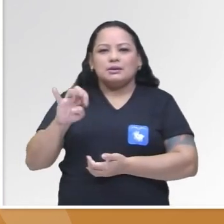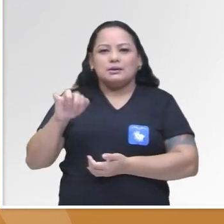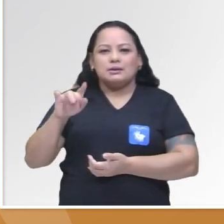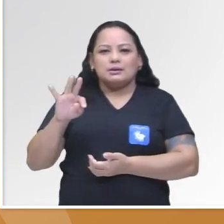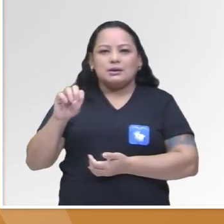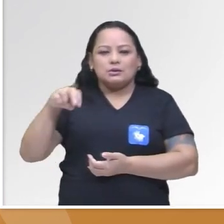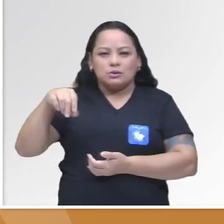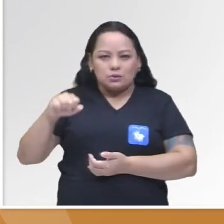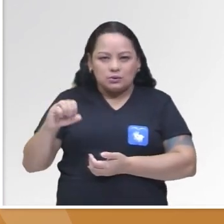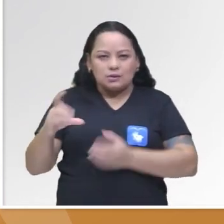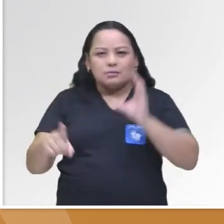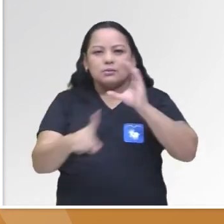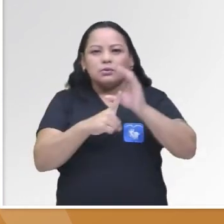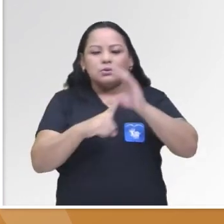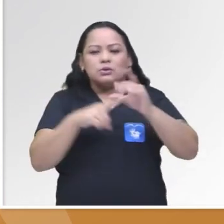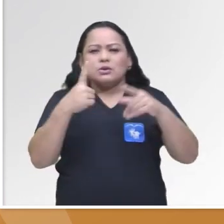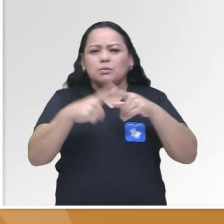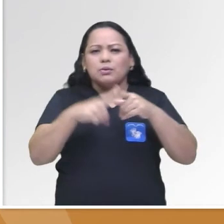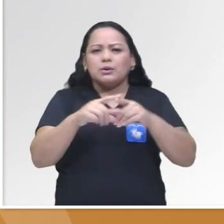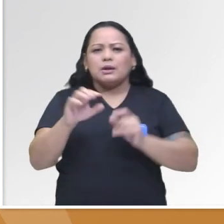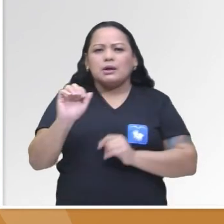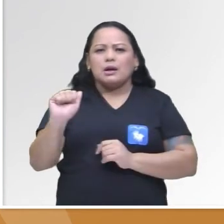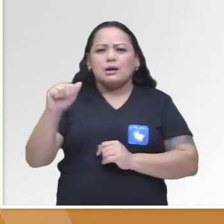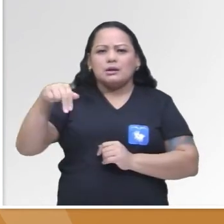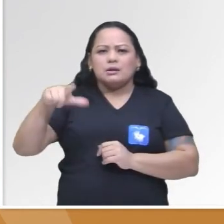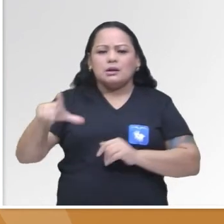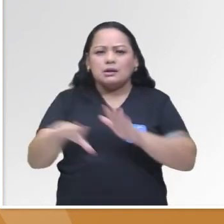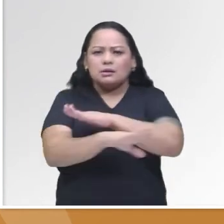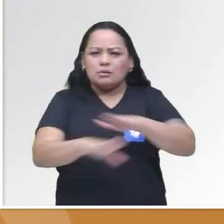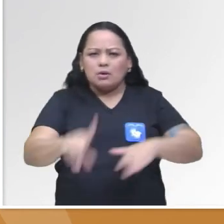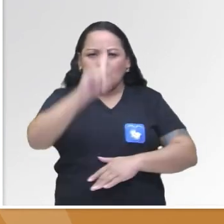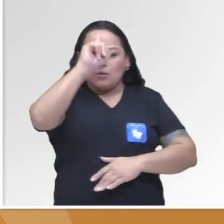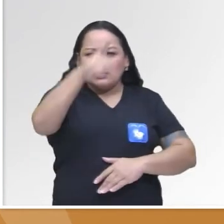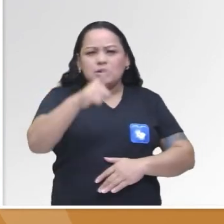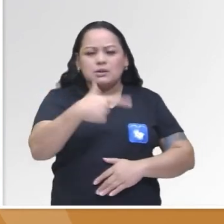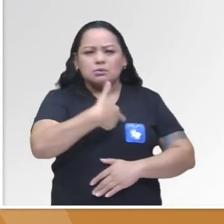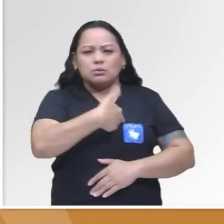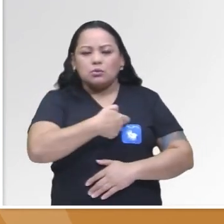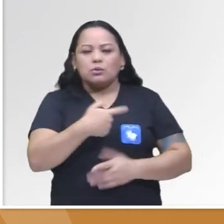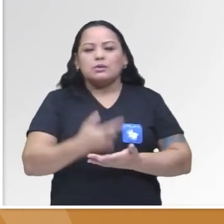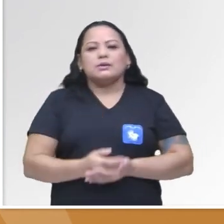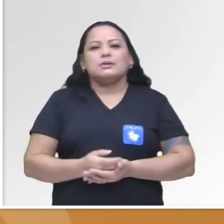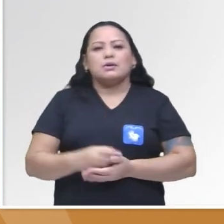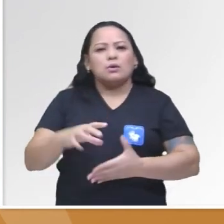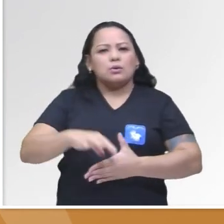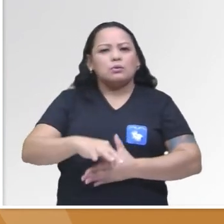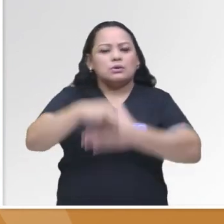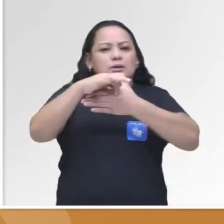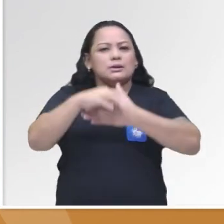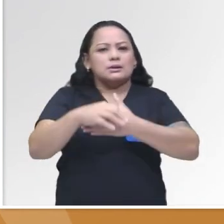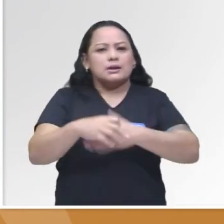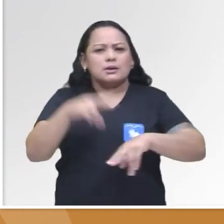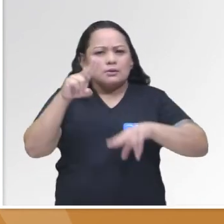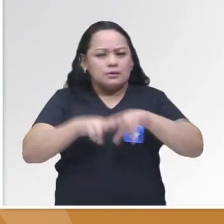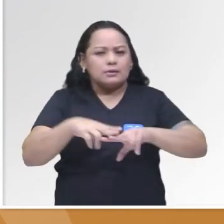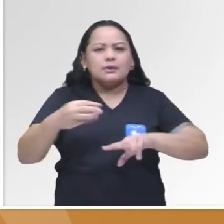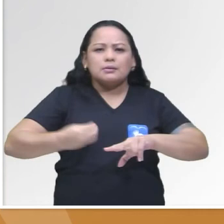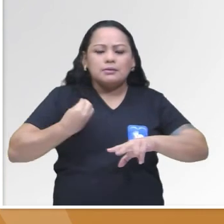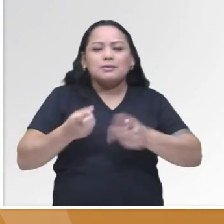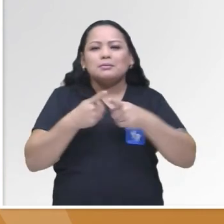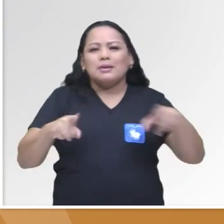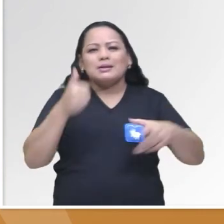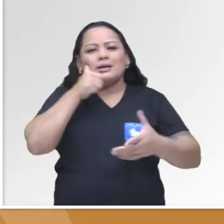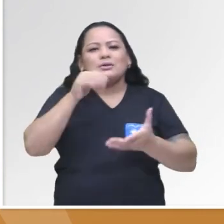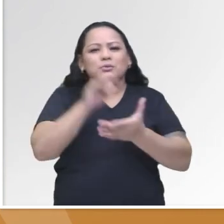provocada pela dissolução da ANL por ordem de Vargas. Prestes sobreviveu à prisão, porém sua esposa